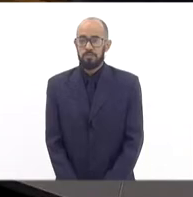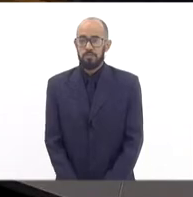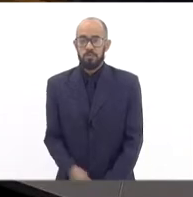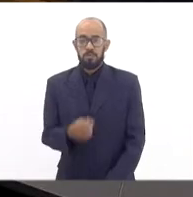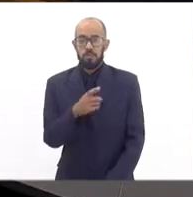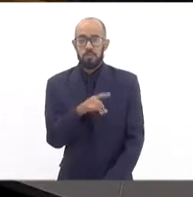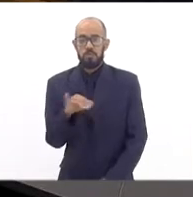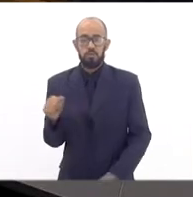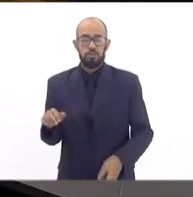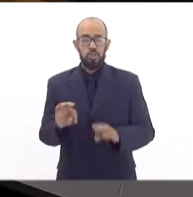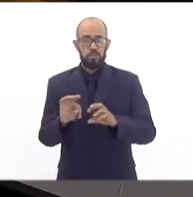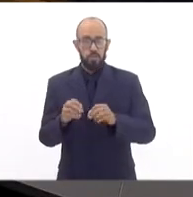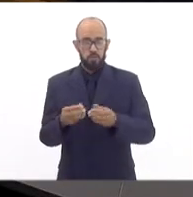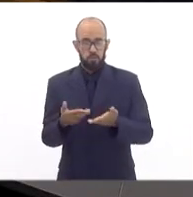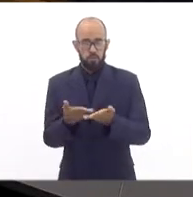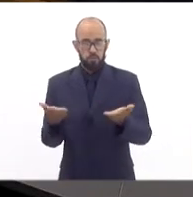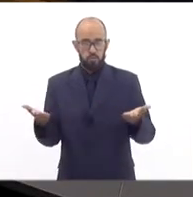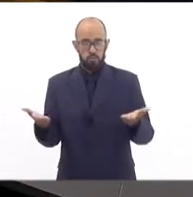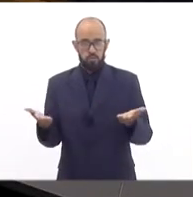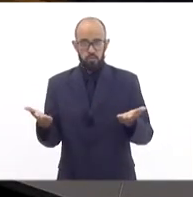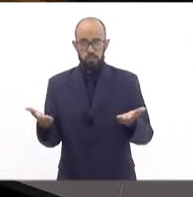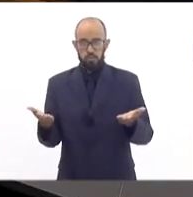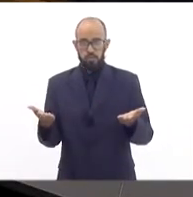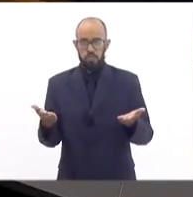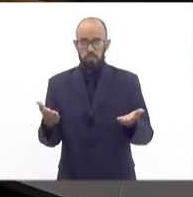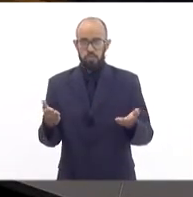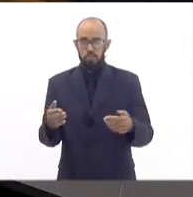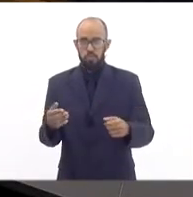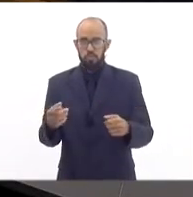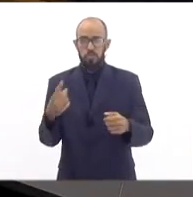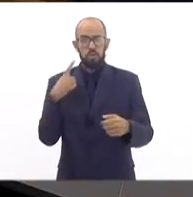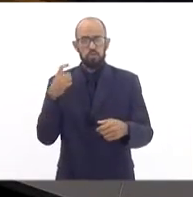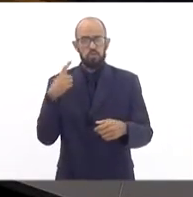Bom dia a todos e todas. Som, por gentileza.